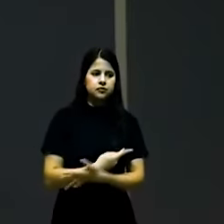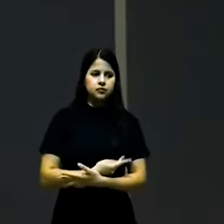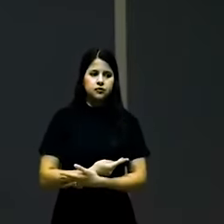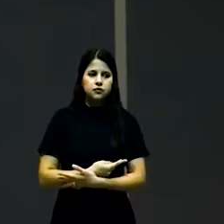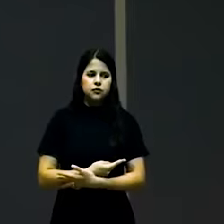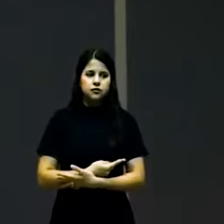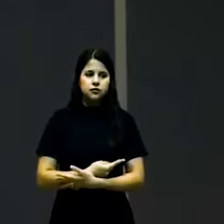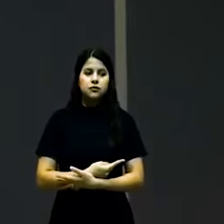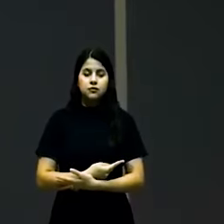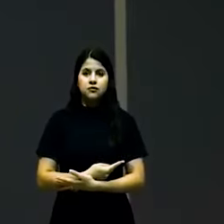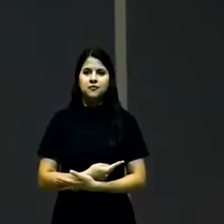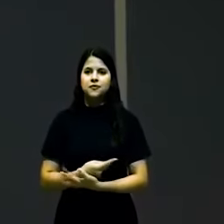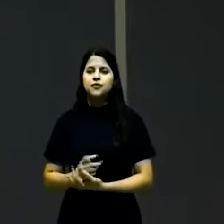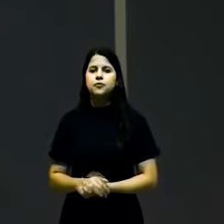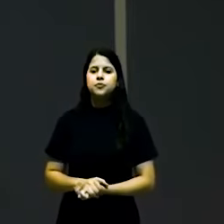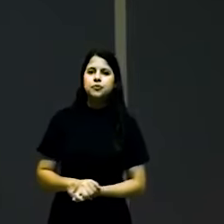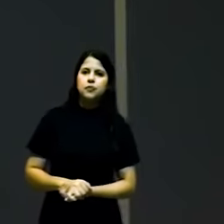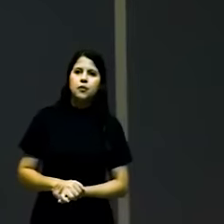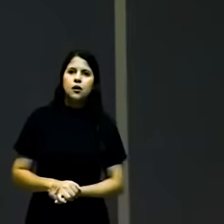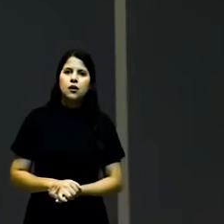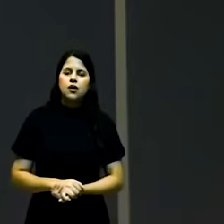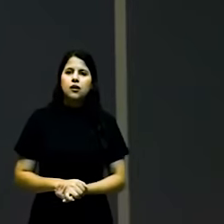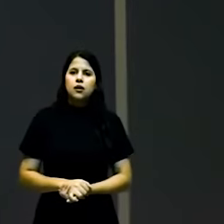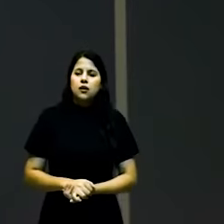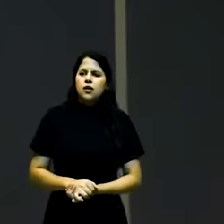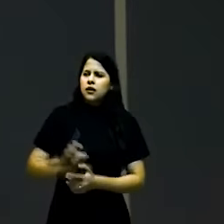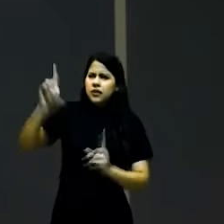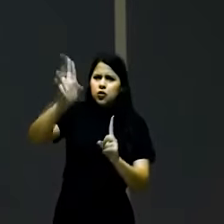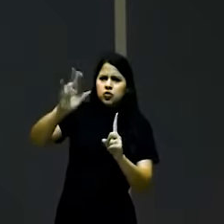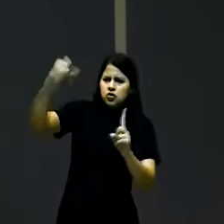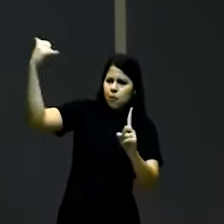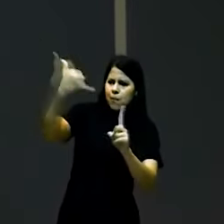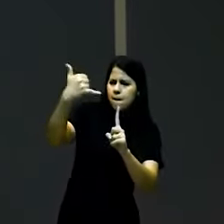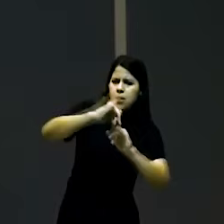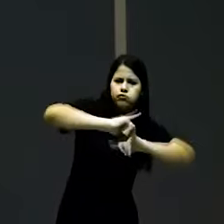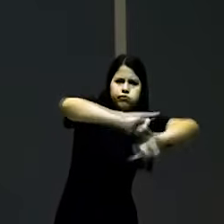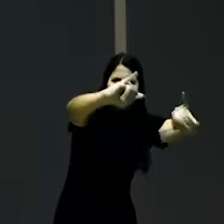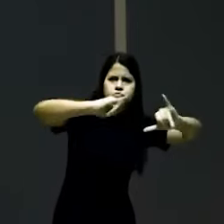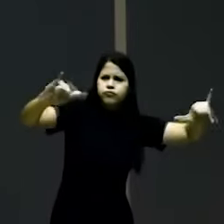mandar juízo. E foi assim que Deus fez com Elias.